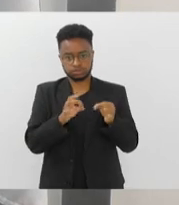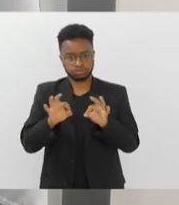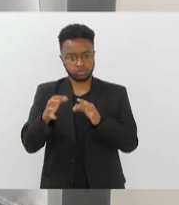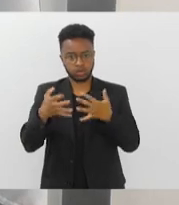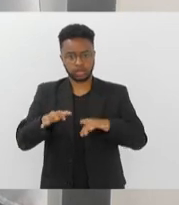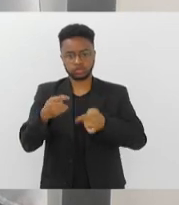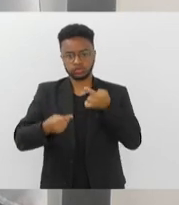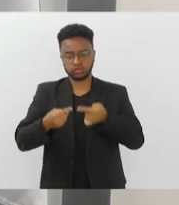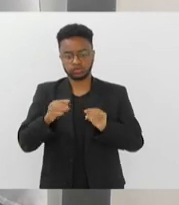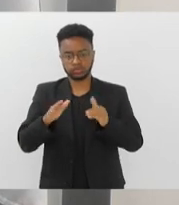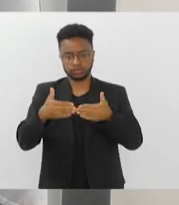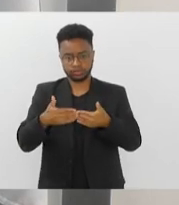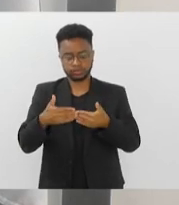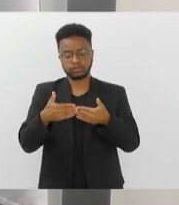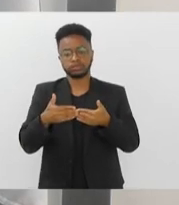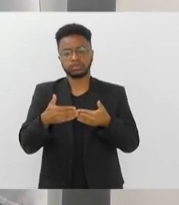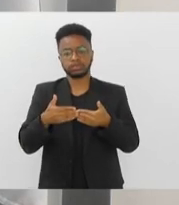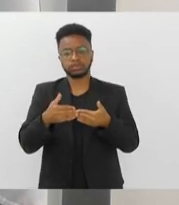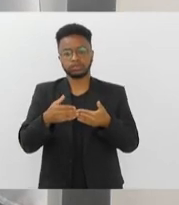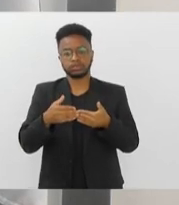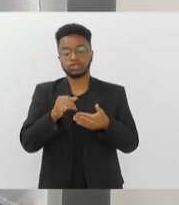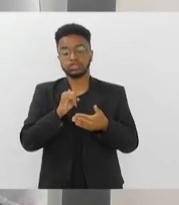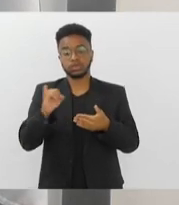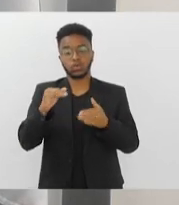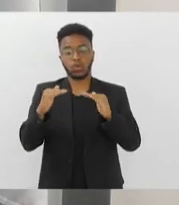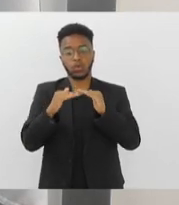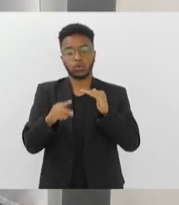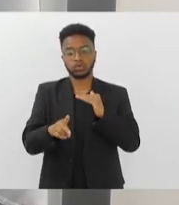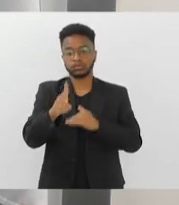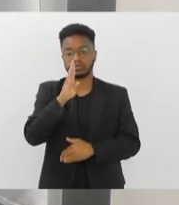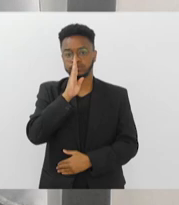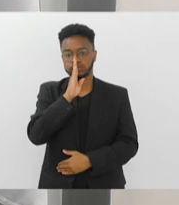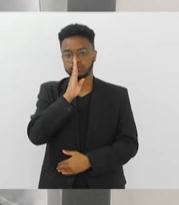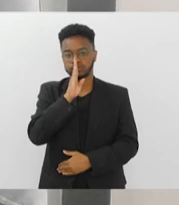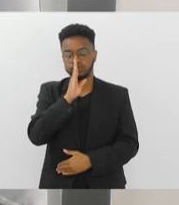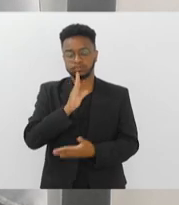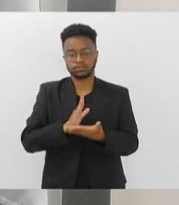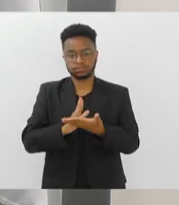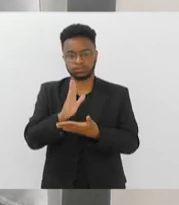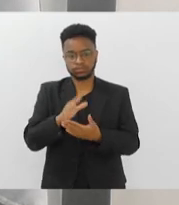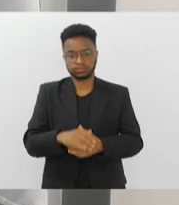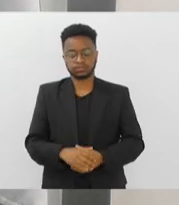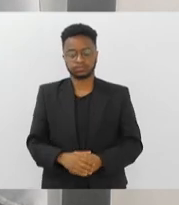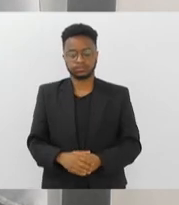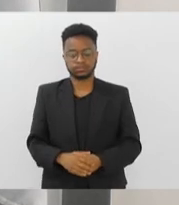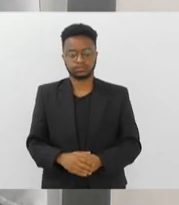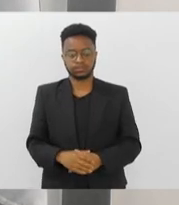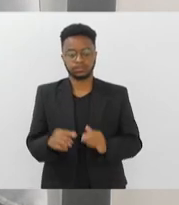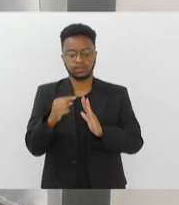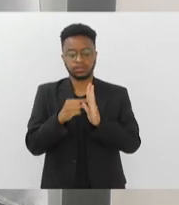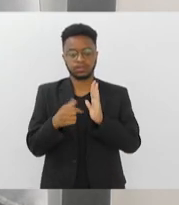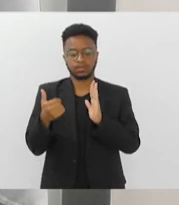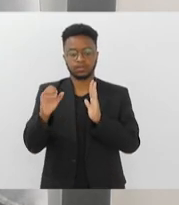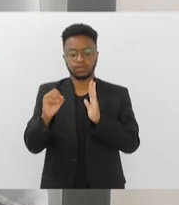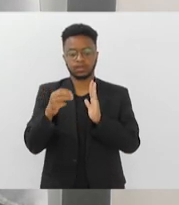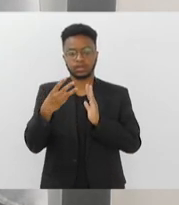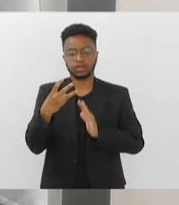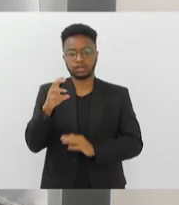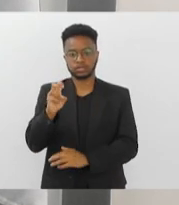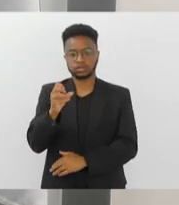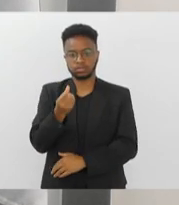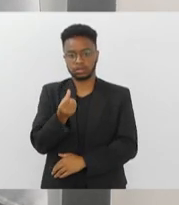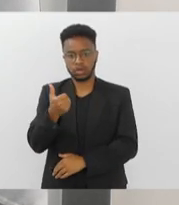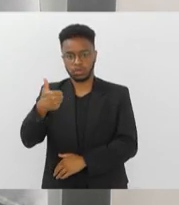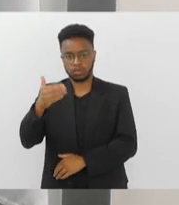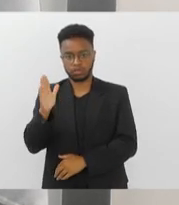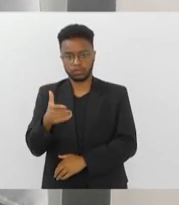discutir, encerrada a discussão. Em votação, senhores que aprovam, permaneçam como estão. Aprovado. 10 da pauta, projeto de lei 3561